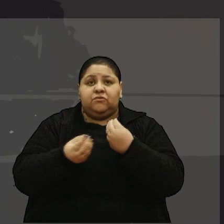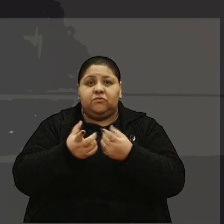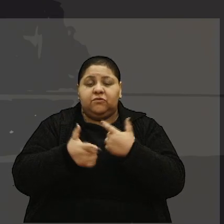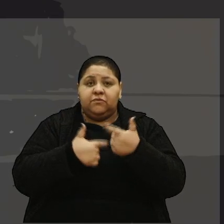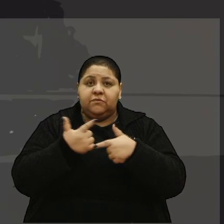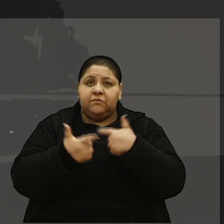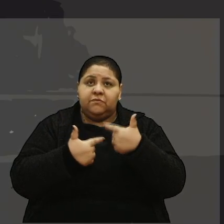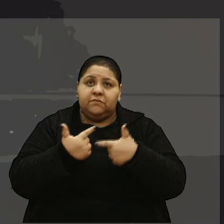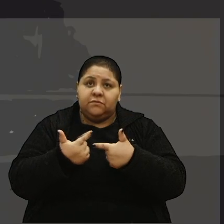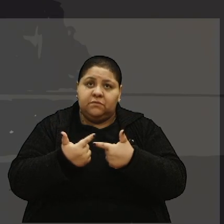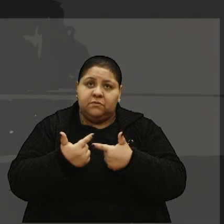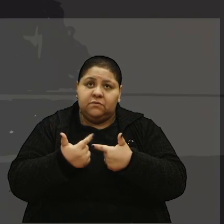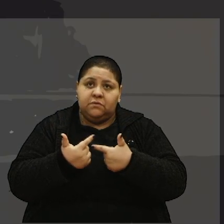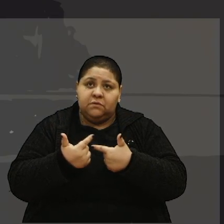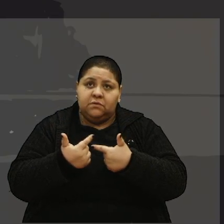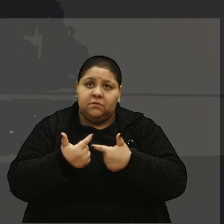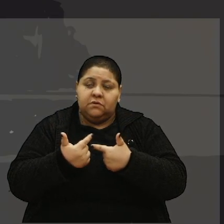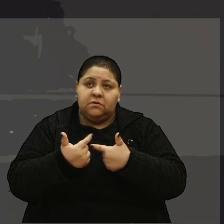trabalho de